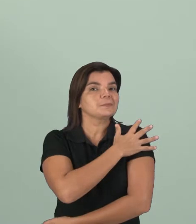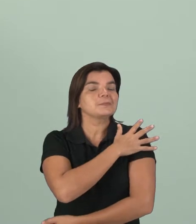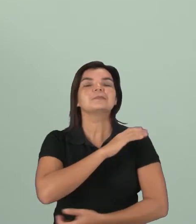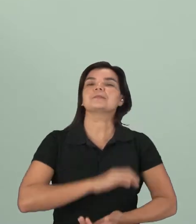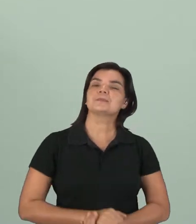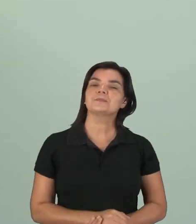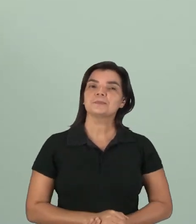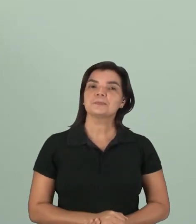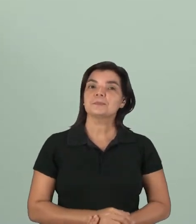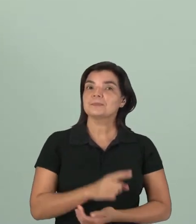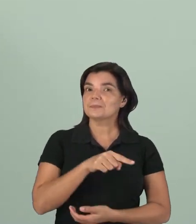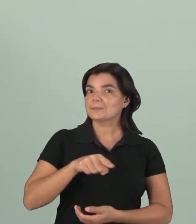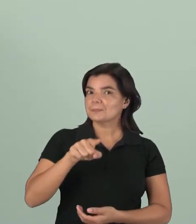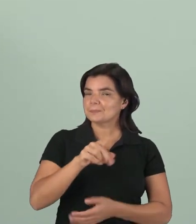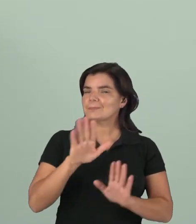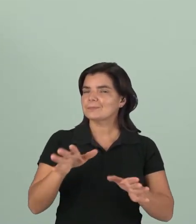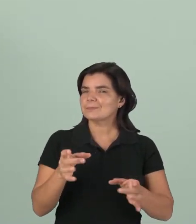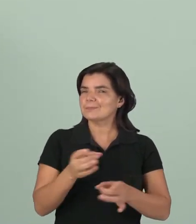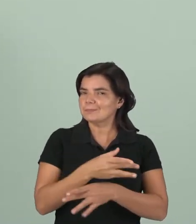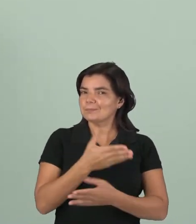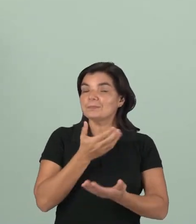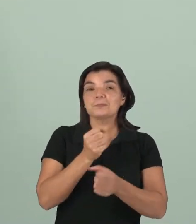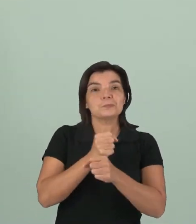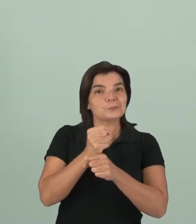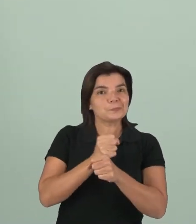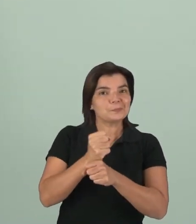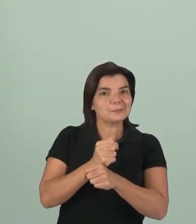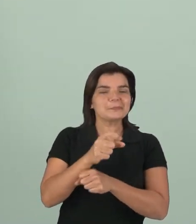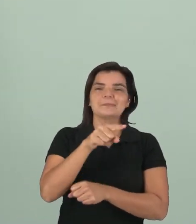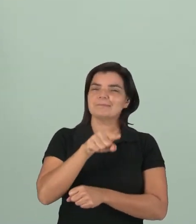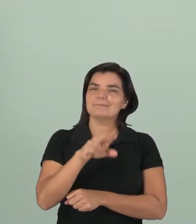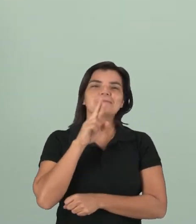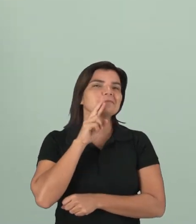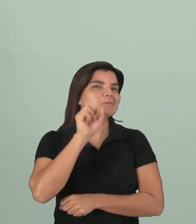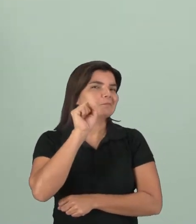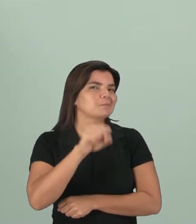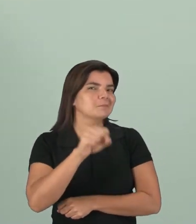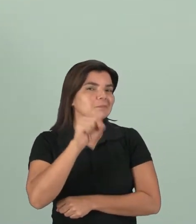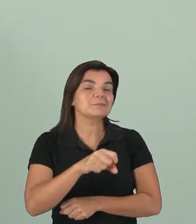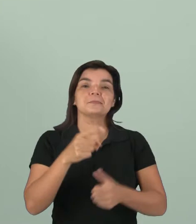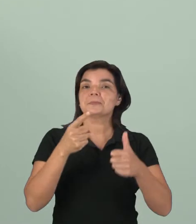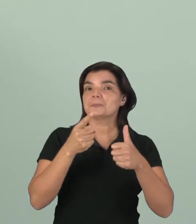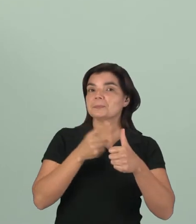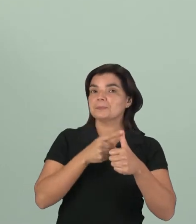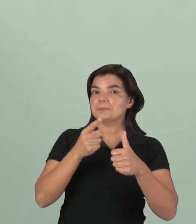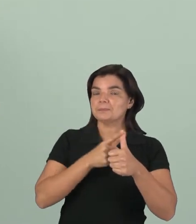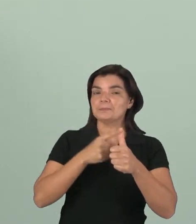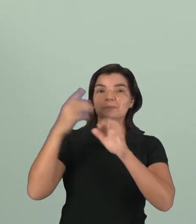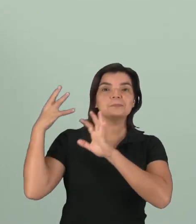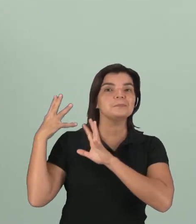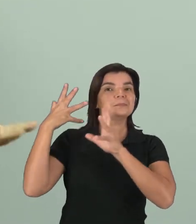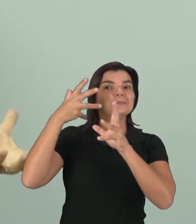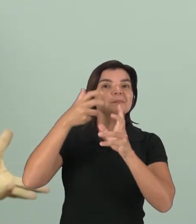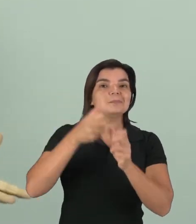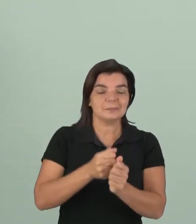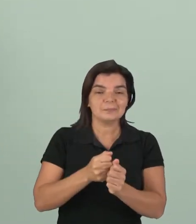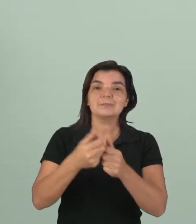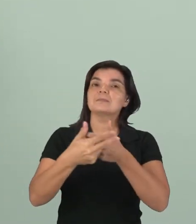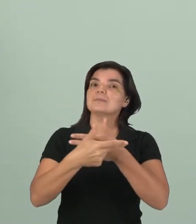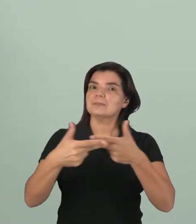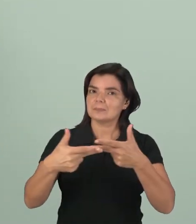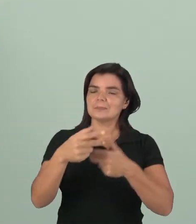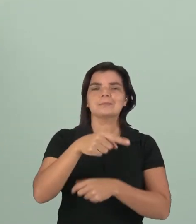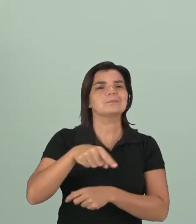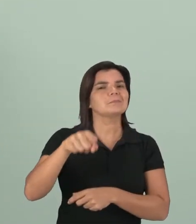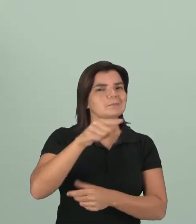ensino fundamental. Você já está preparado para o início do ano letivo? Se você diz que já, vamos primeiramente rever algumas coisas